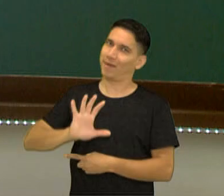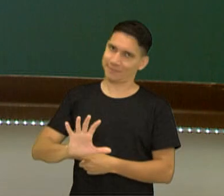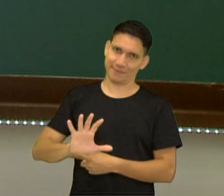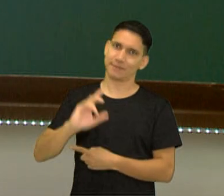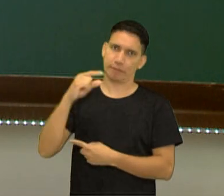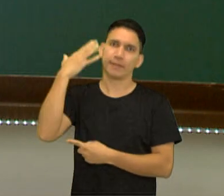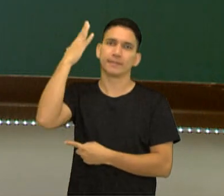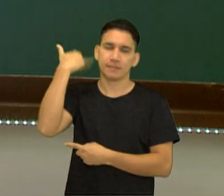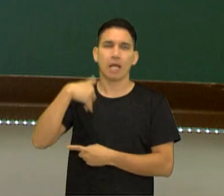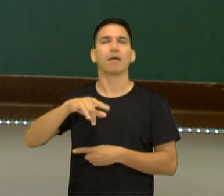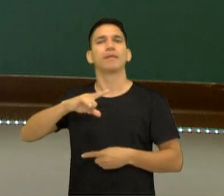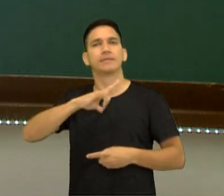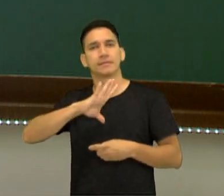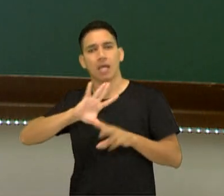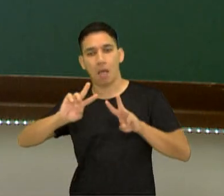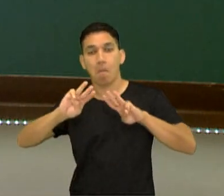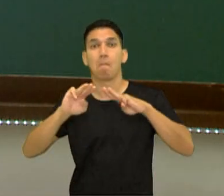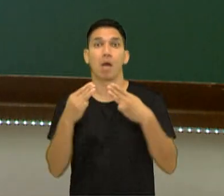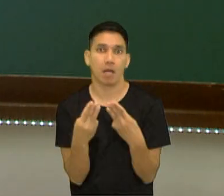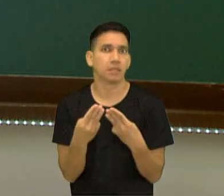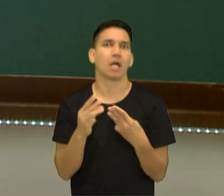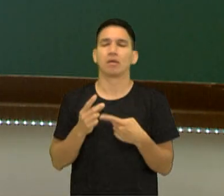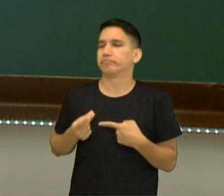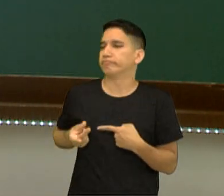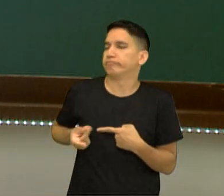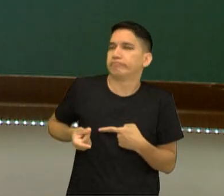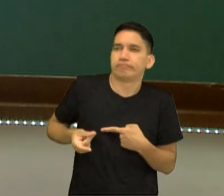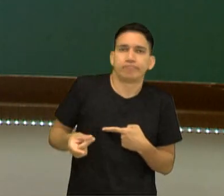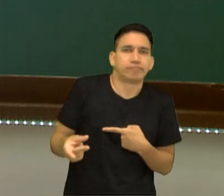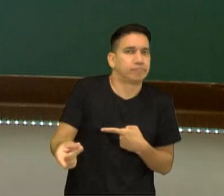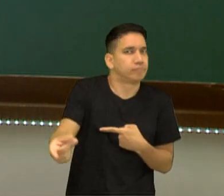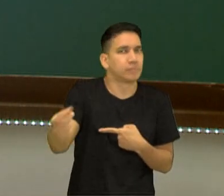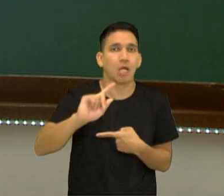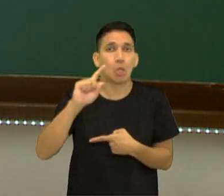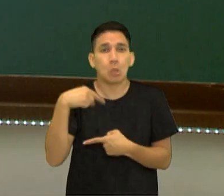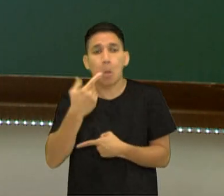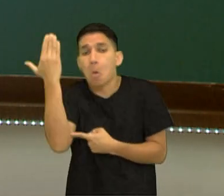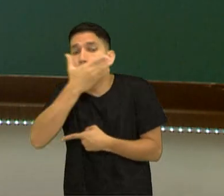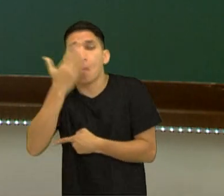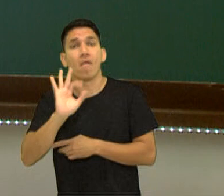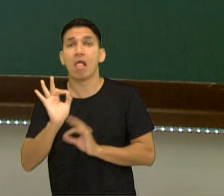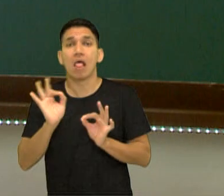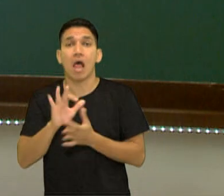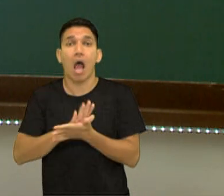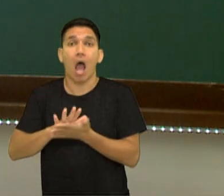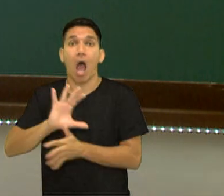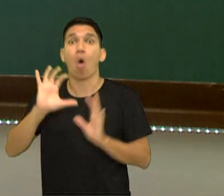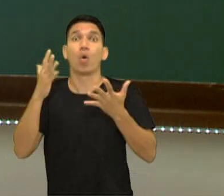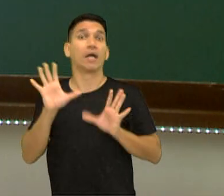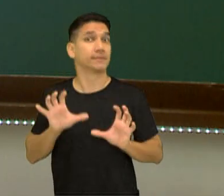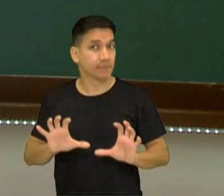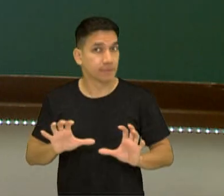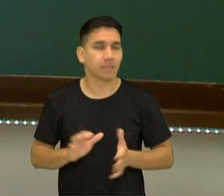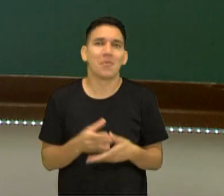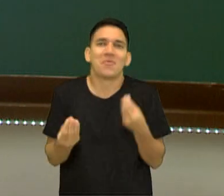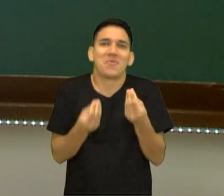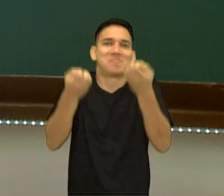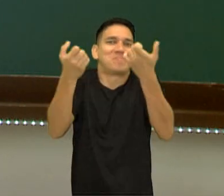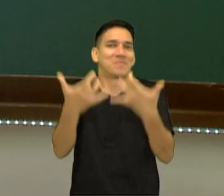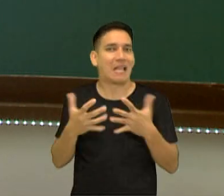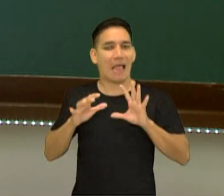nossa matéria aí que dura infinitamente e a gente não vê esse tipo de coisa acontecendo. Como explicar